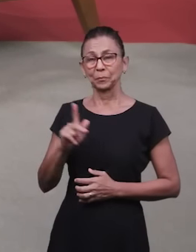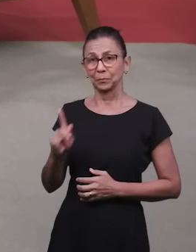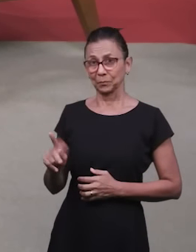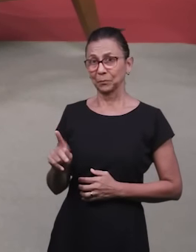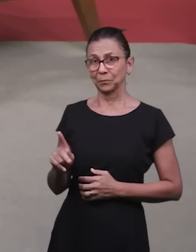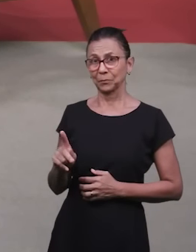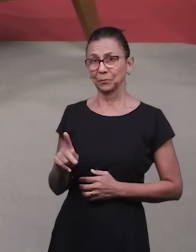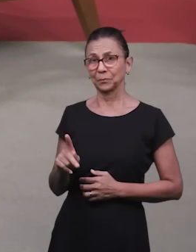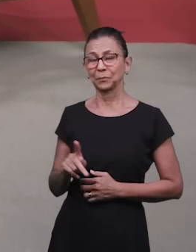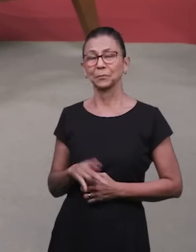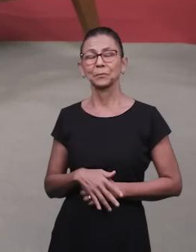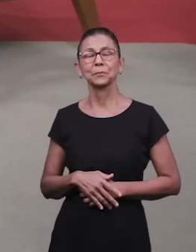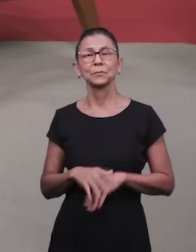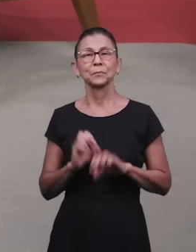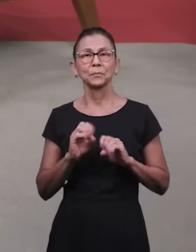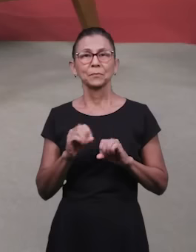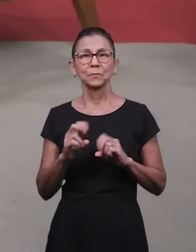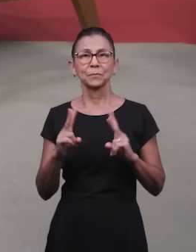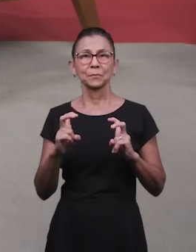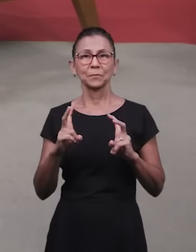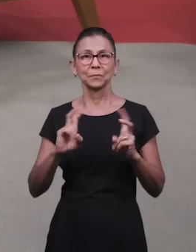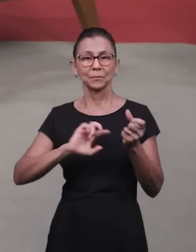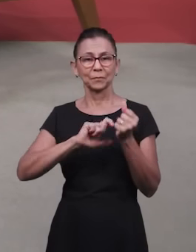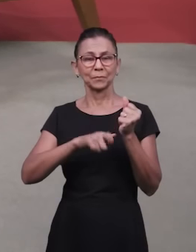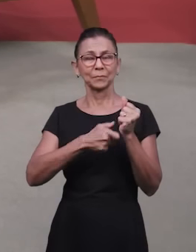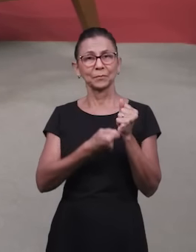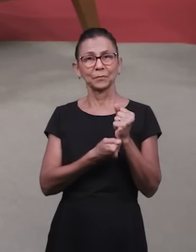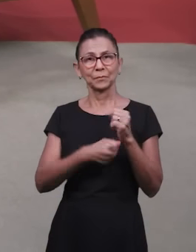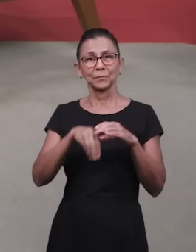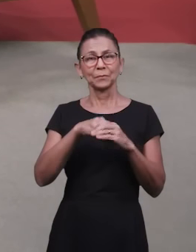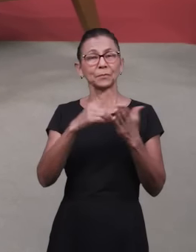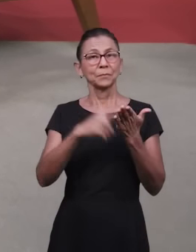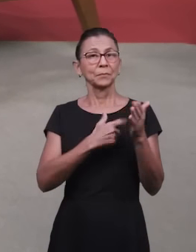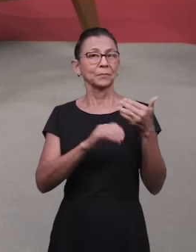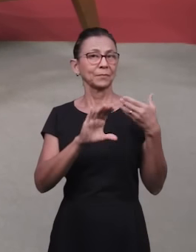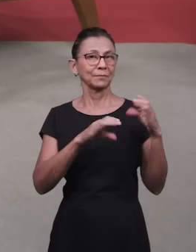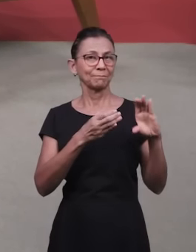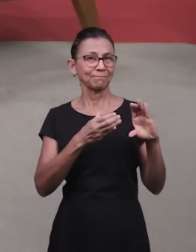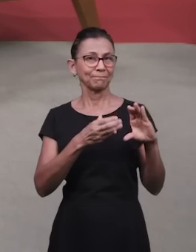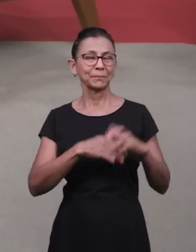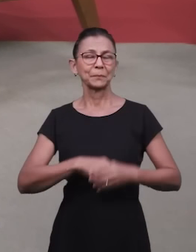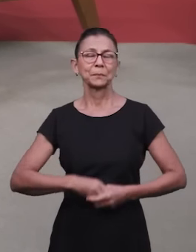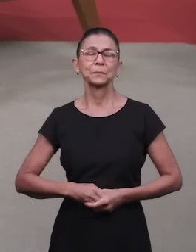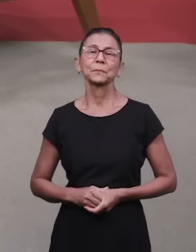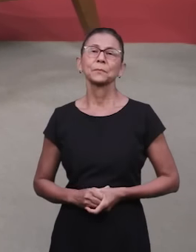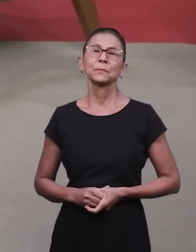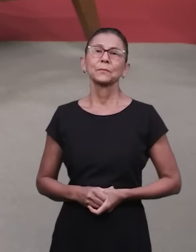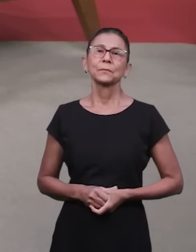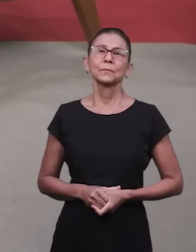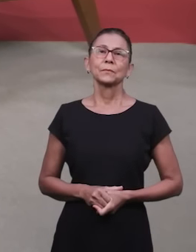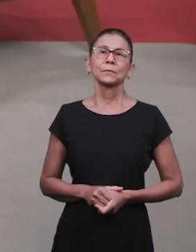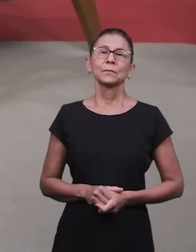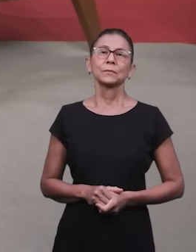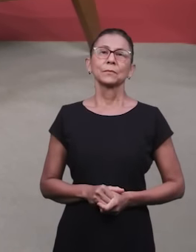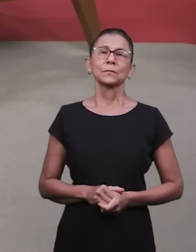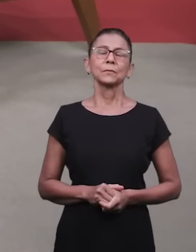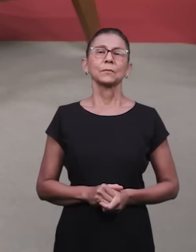aula para as crianças intermediárias e adolescentes, a professora Sandra Carvalho vai nos falar sobre o tema Os Segredos do Livro